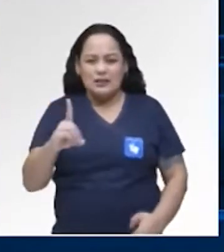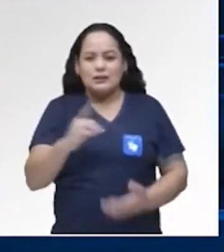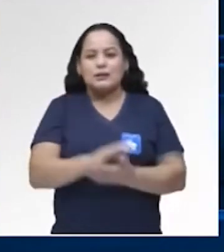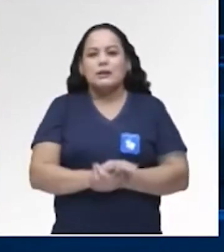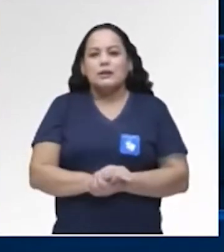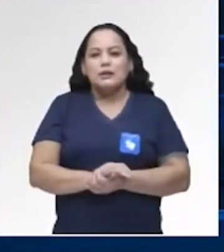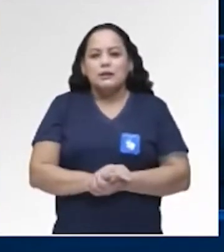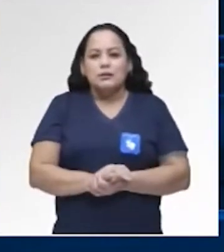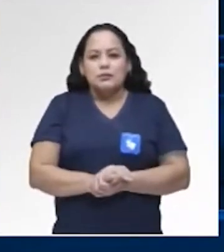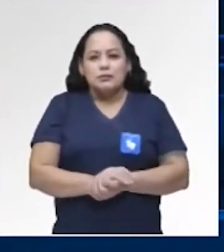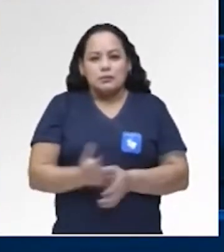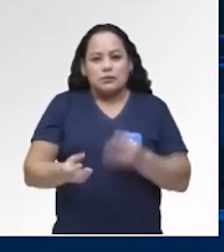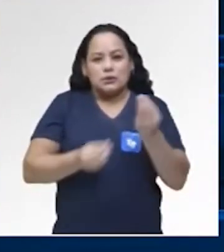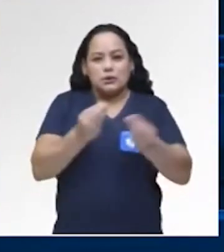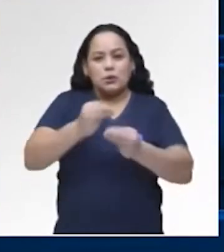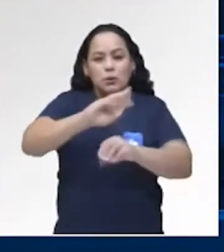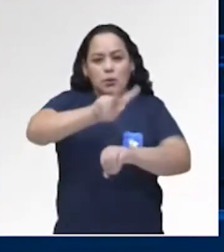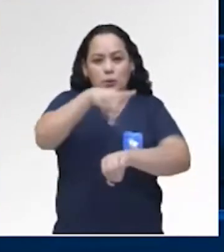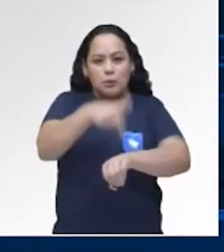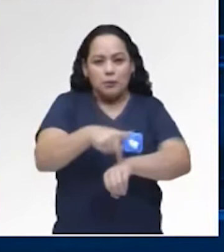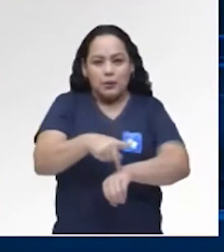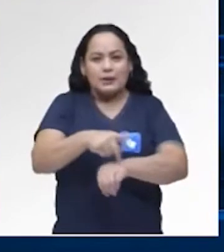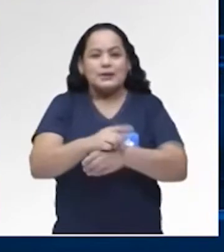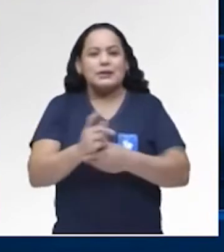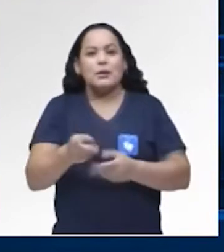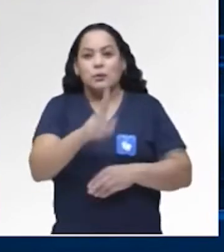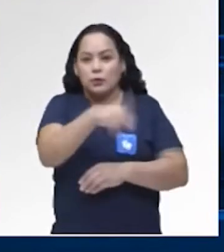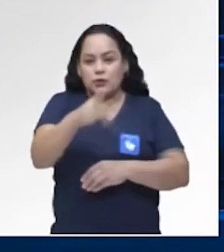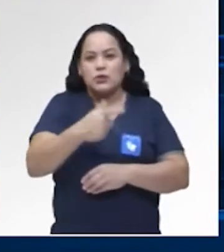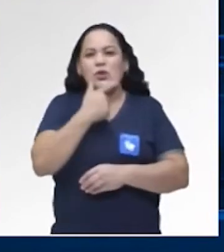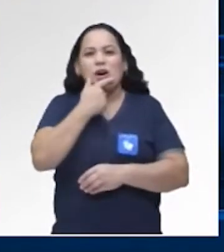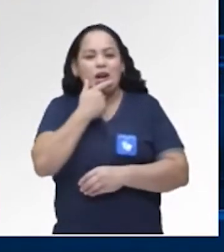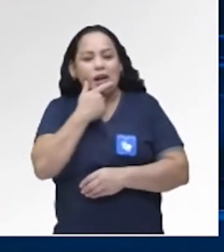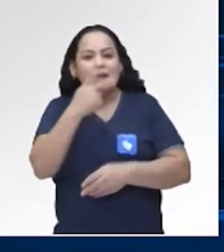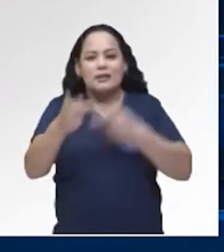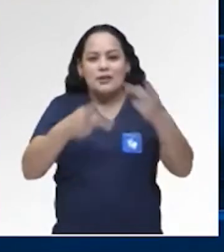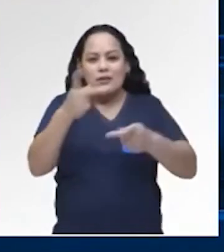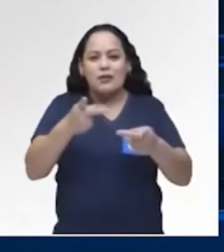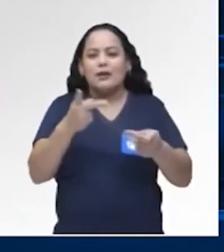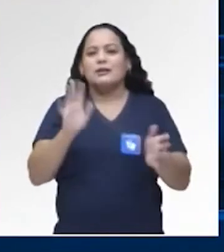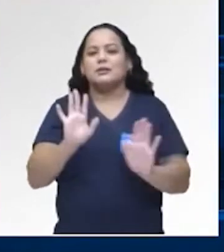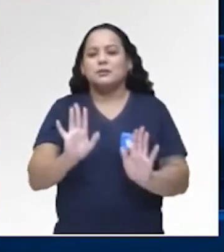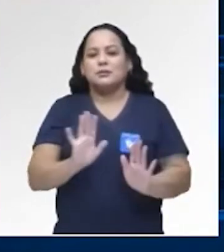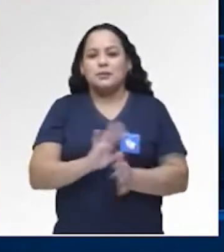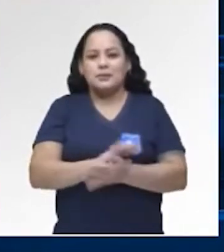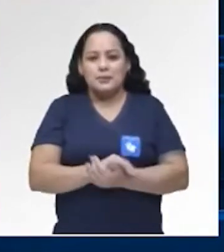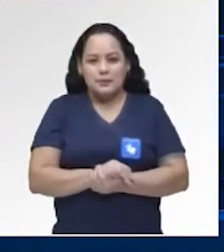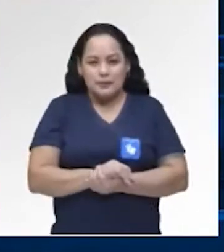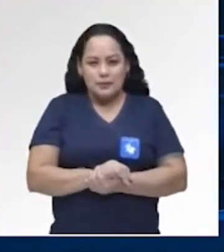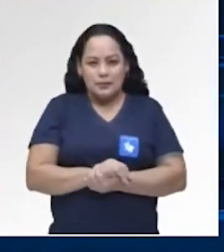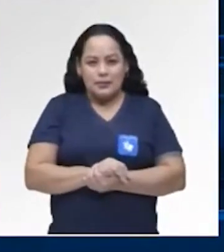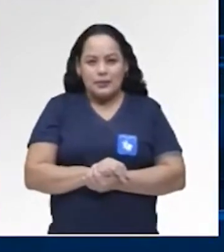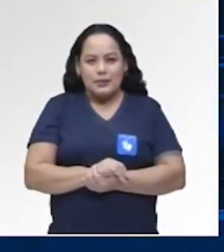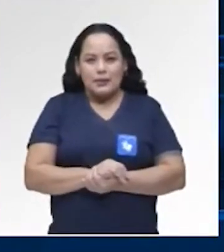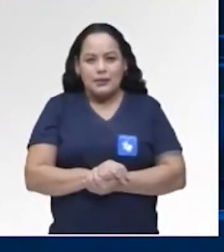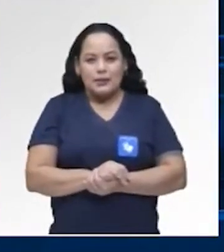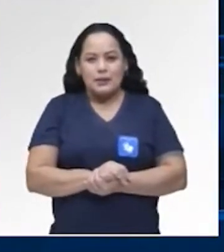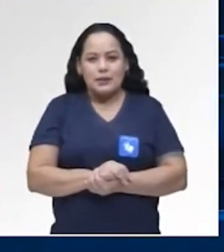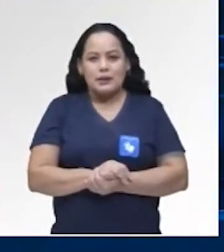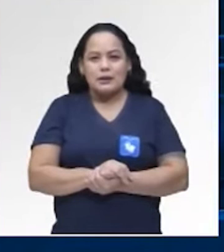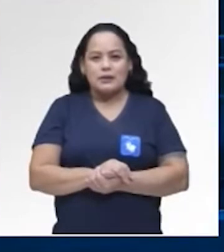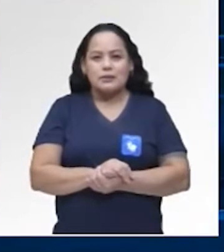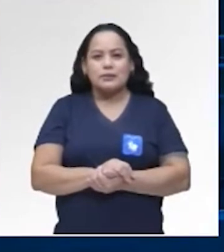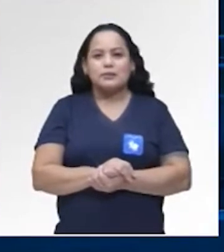England is a country that is part of the United Kingdom. It shares land borders with Scotland to the north